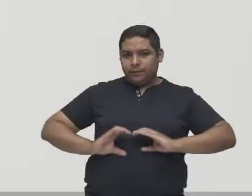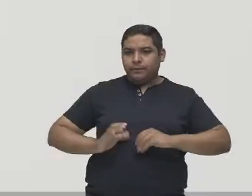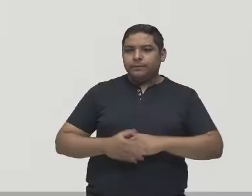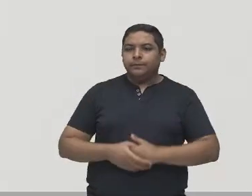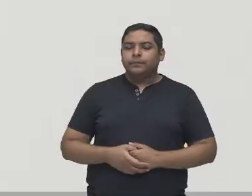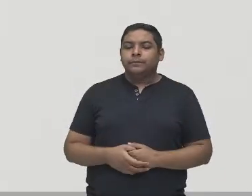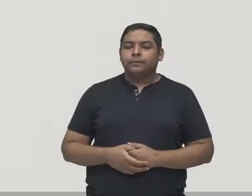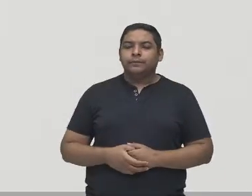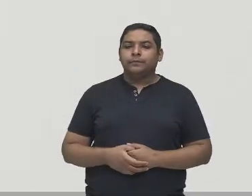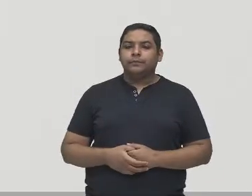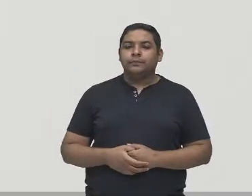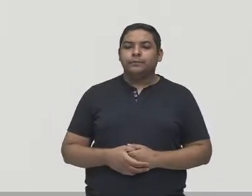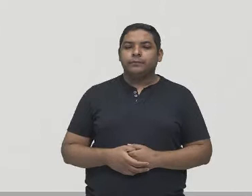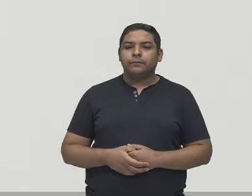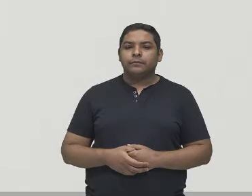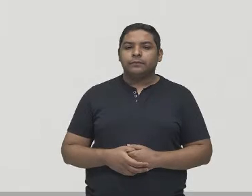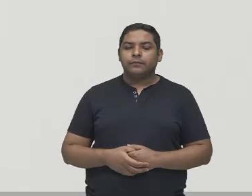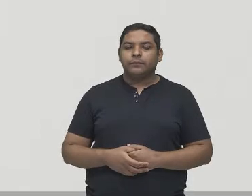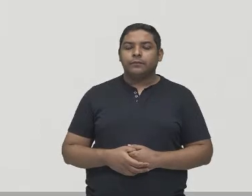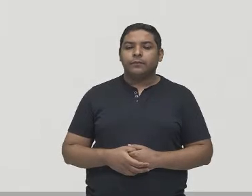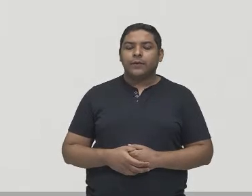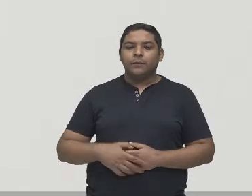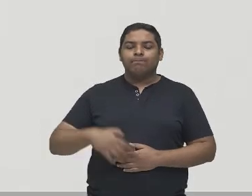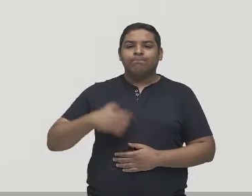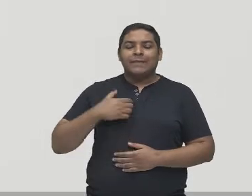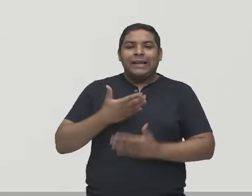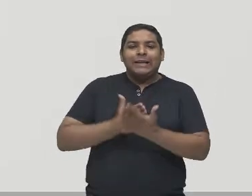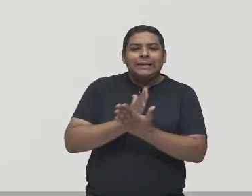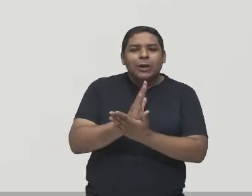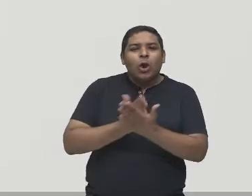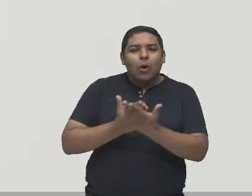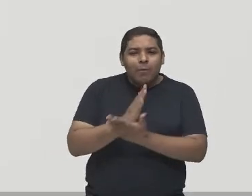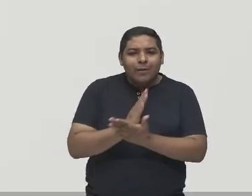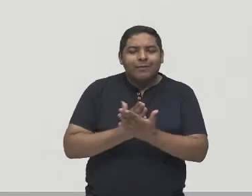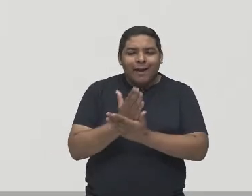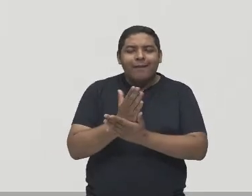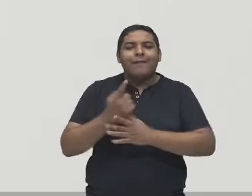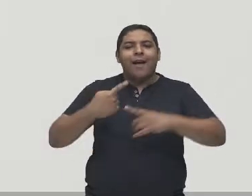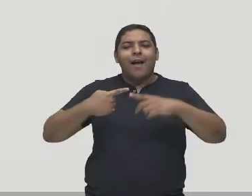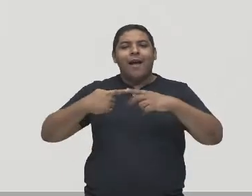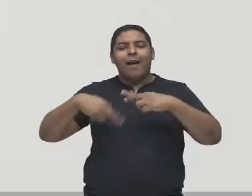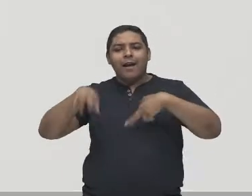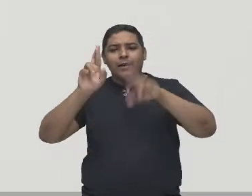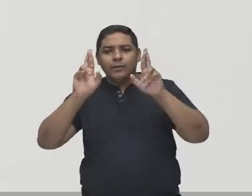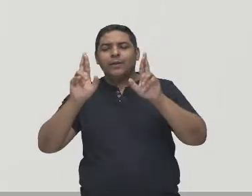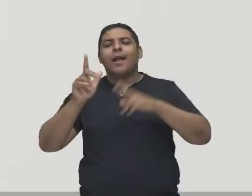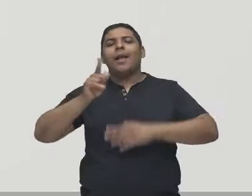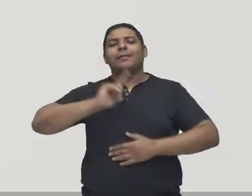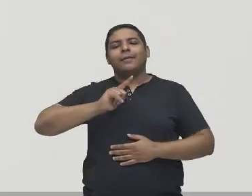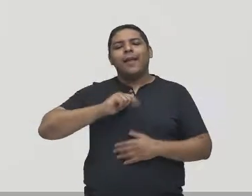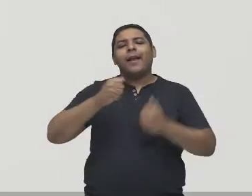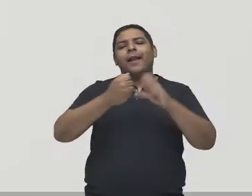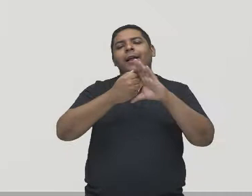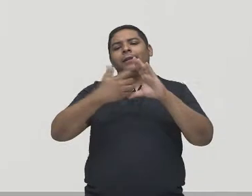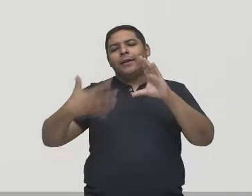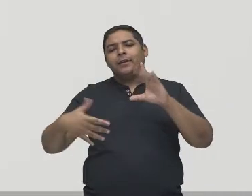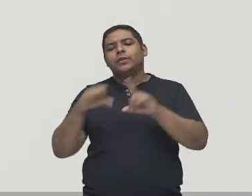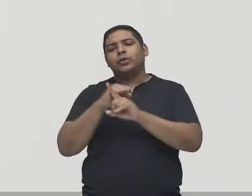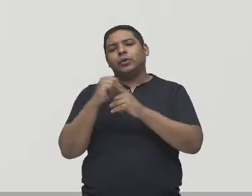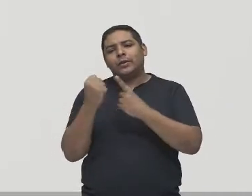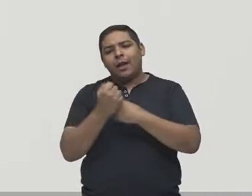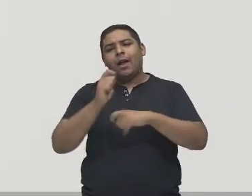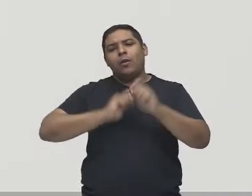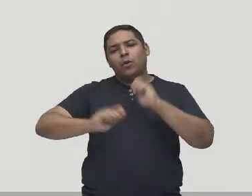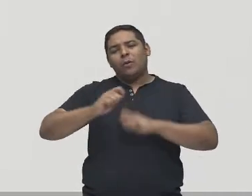que muito que incomodava esses revolucionários era a França ainda ter características sociais e econômicas do